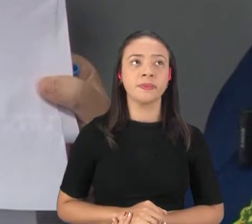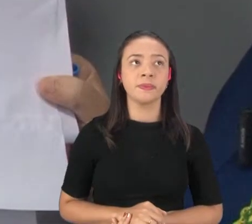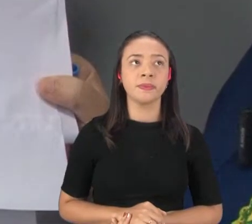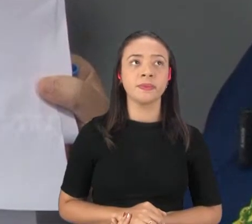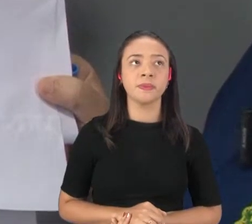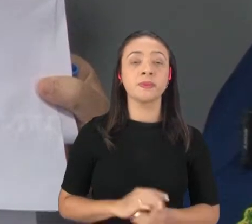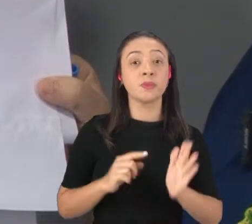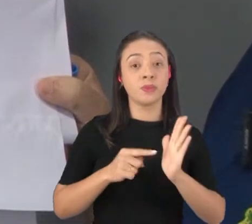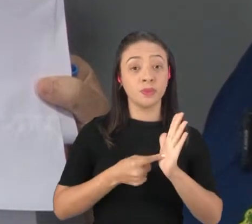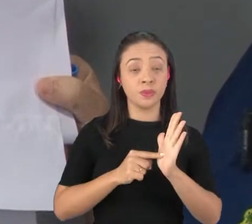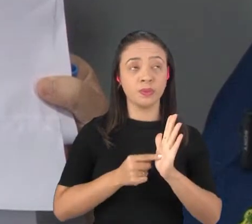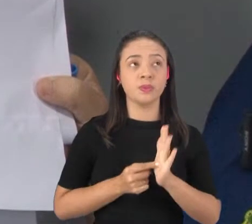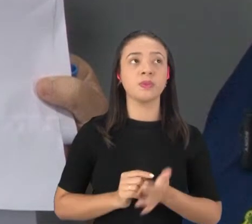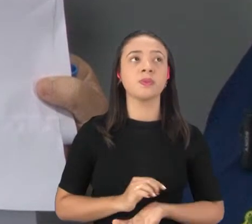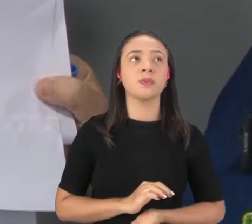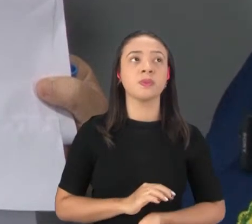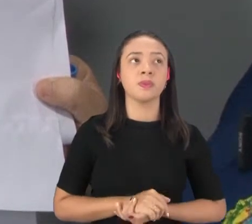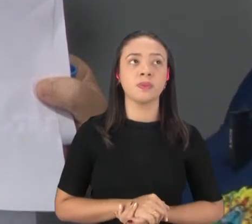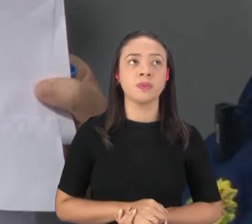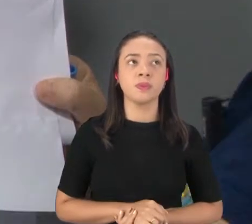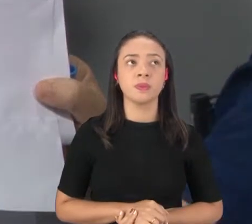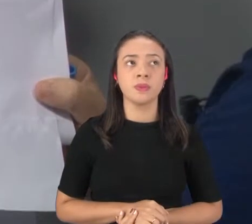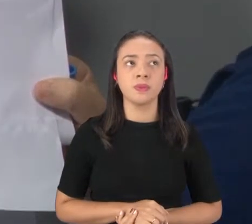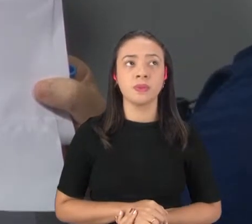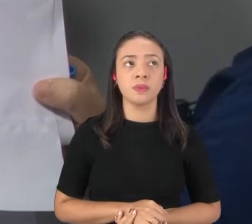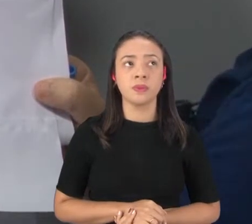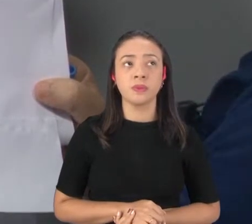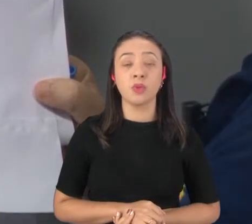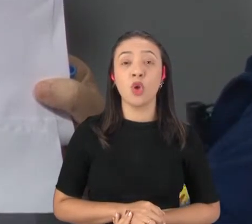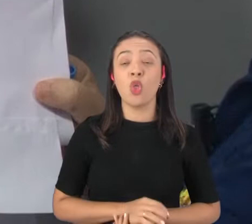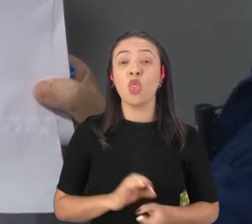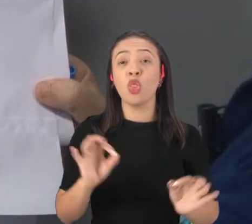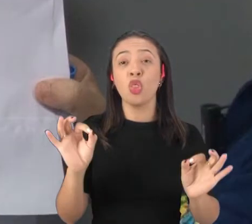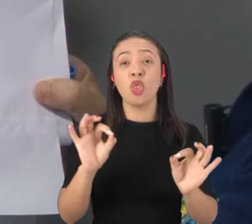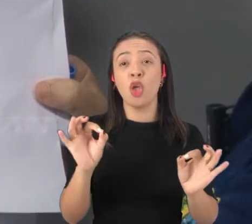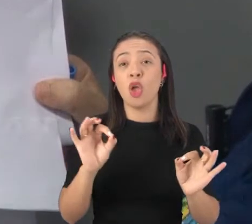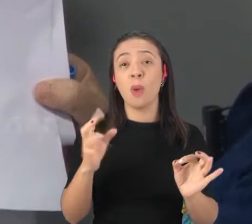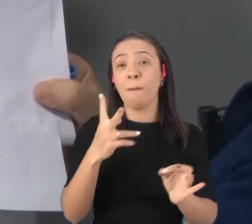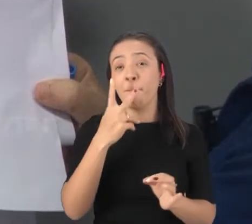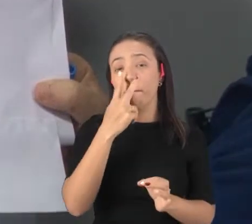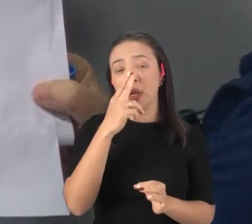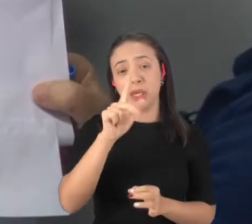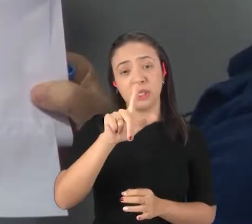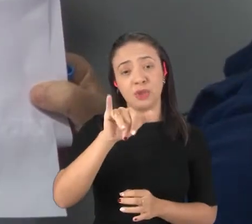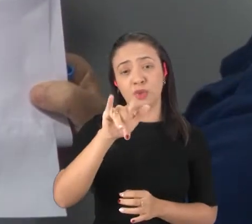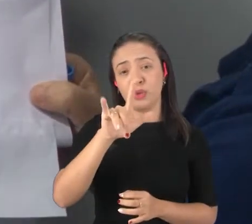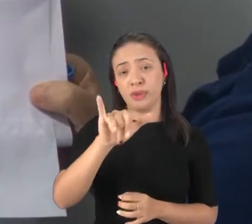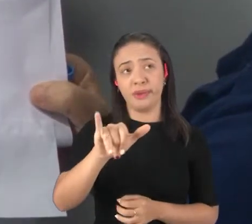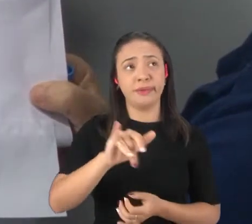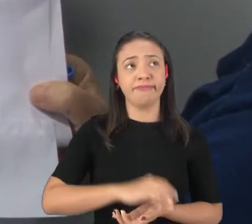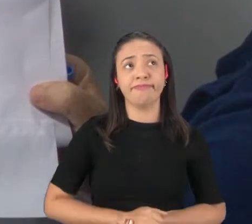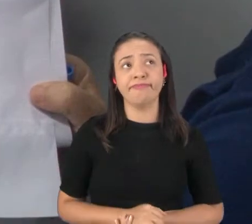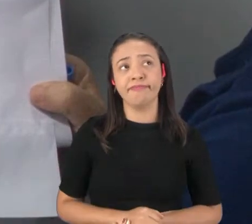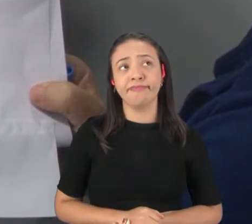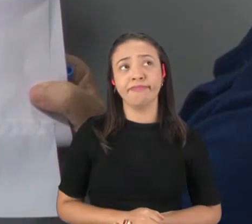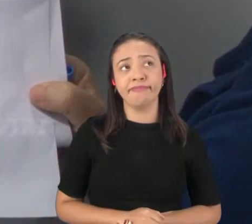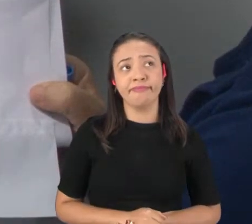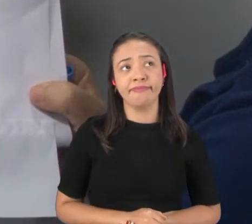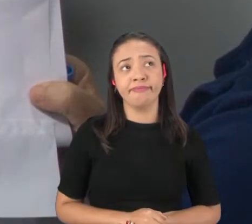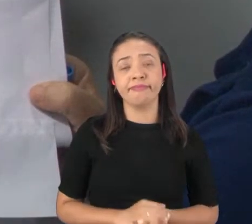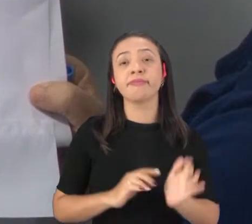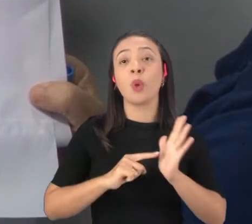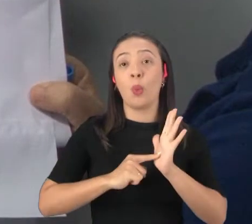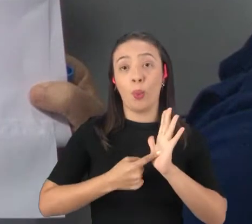Ok? Para explicar aqui o que eles acabaram de ter, ó. Nenhum deles puxou a Lili. Ó, é